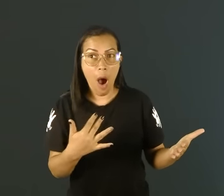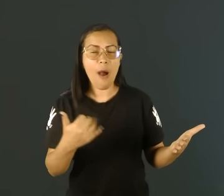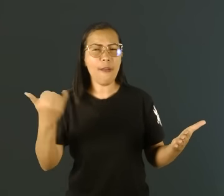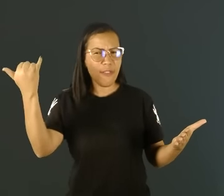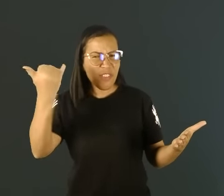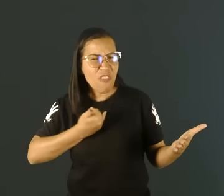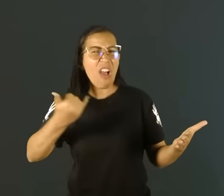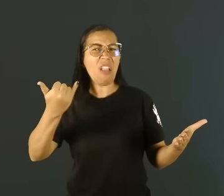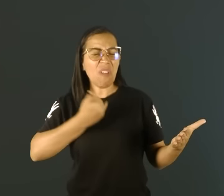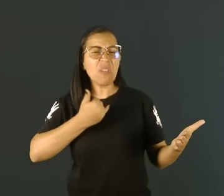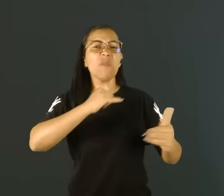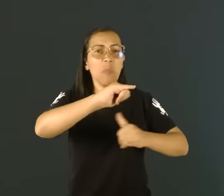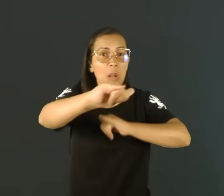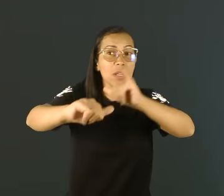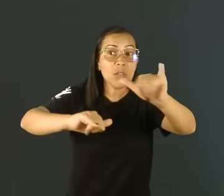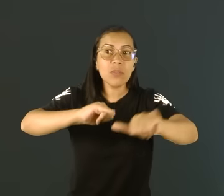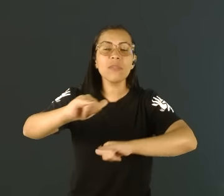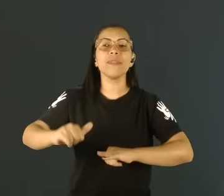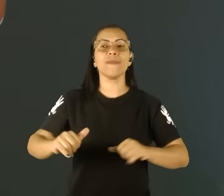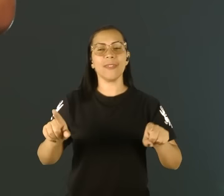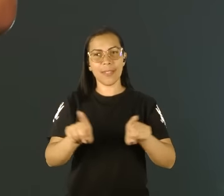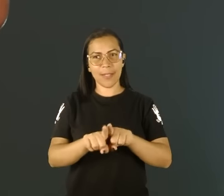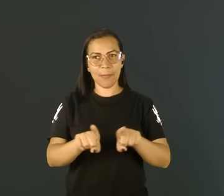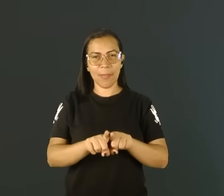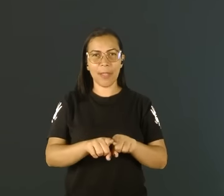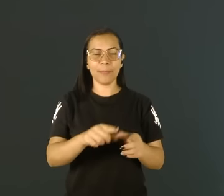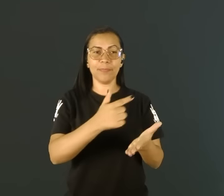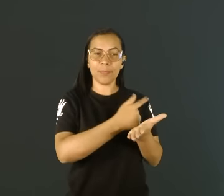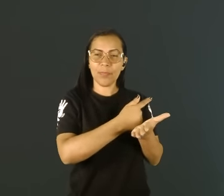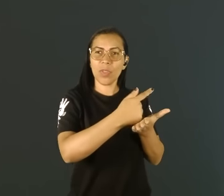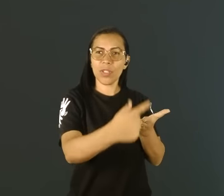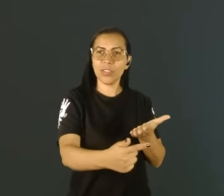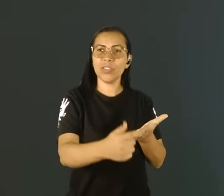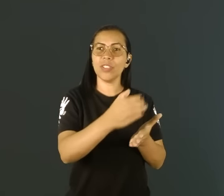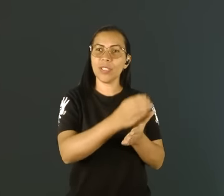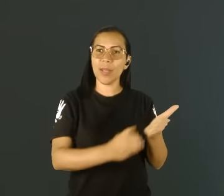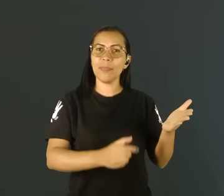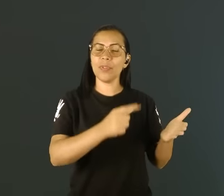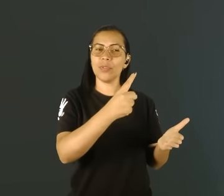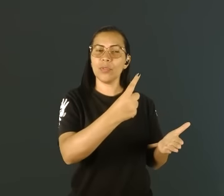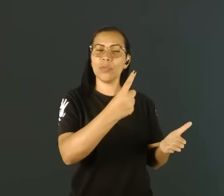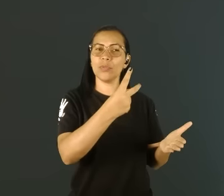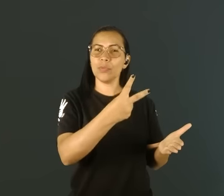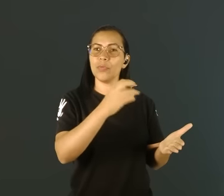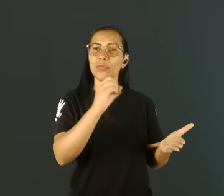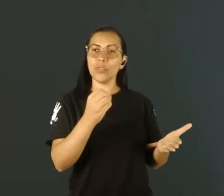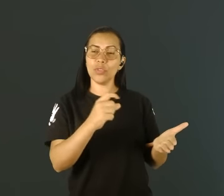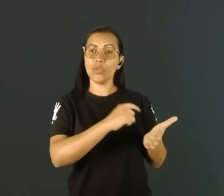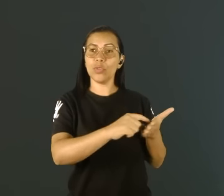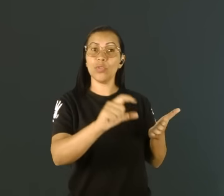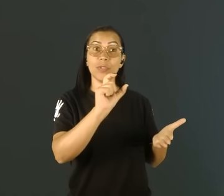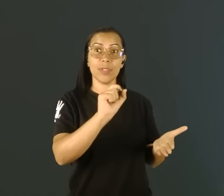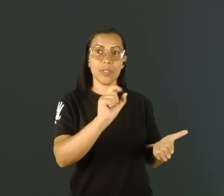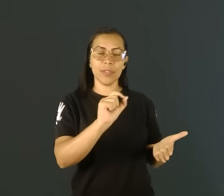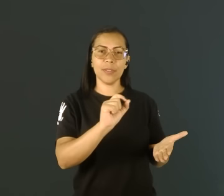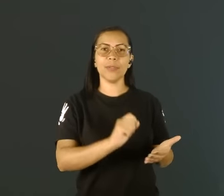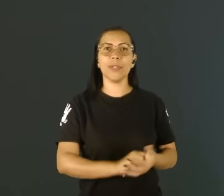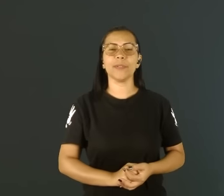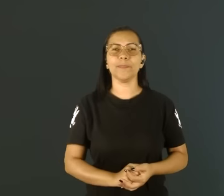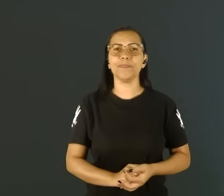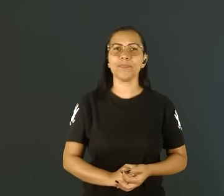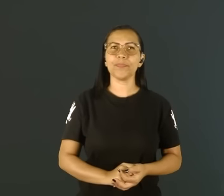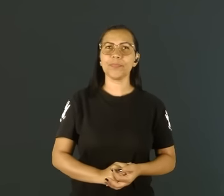que impacte sua vida também. Gênesis capítulo 28, verso 10, nós vamos até o 16. Diz assim: